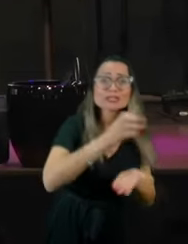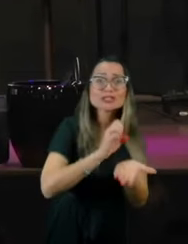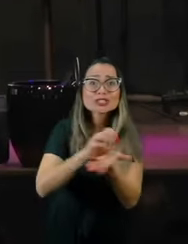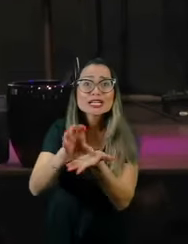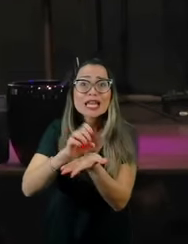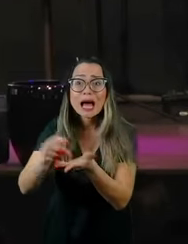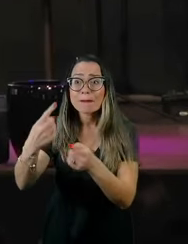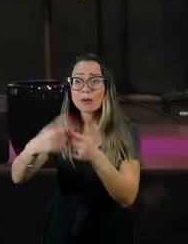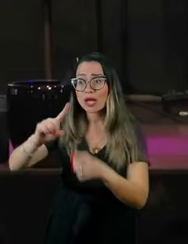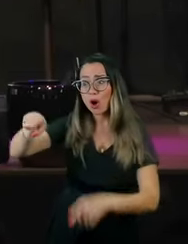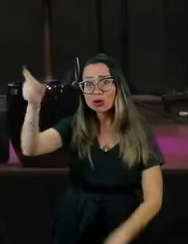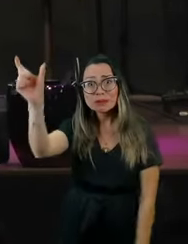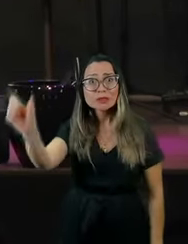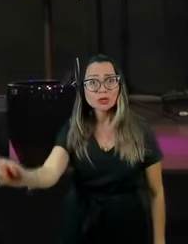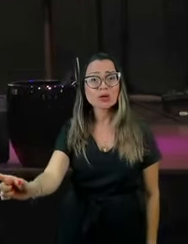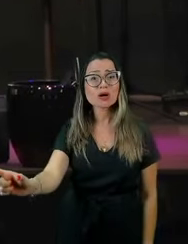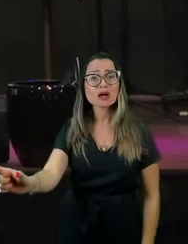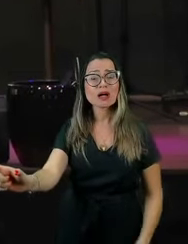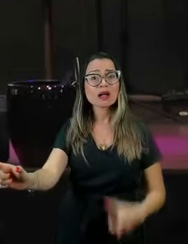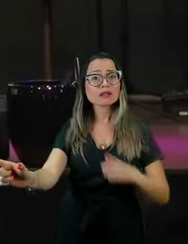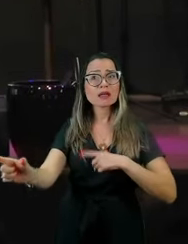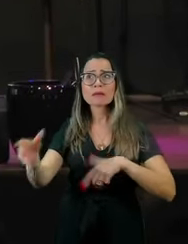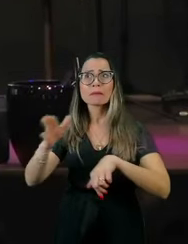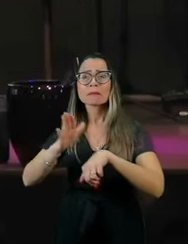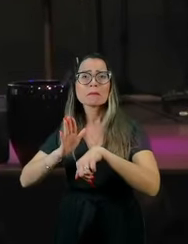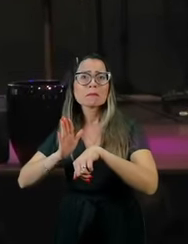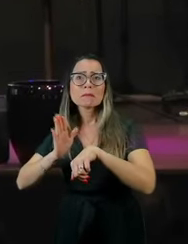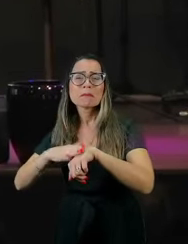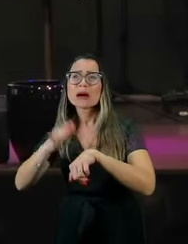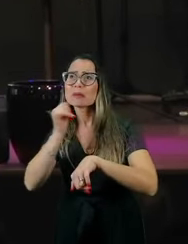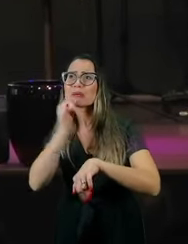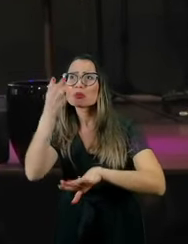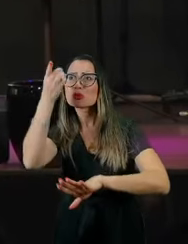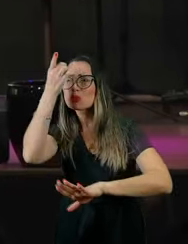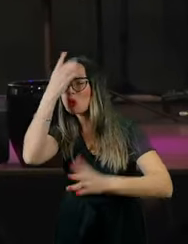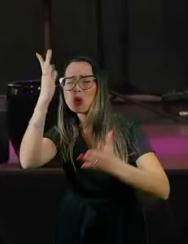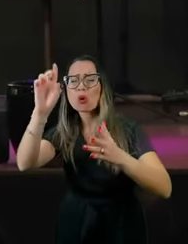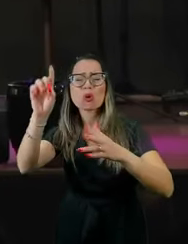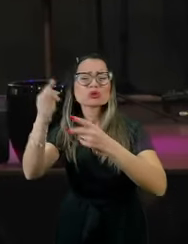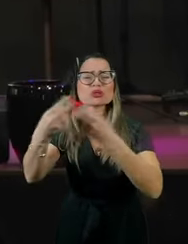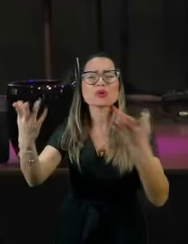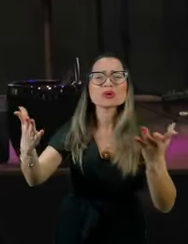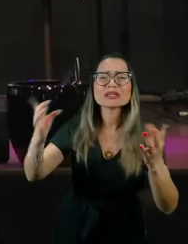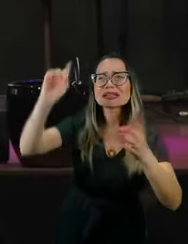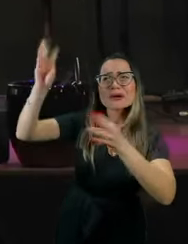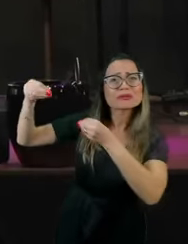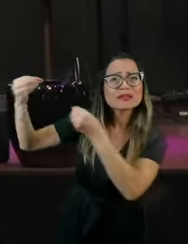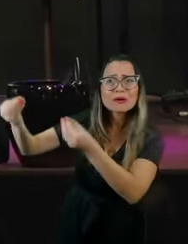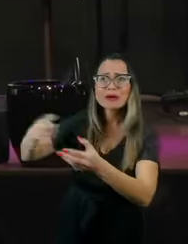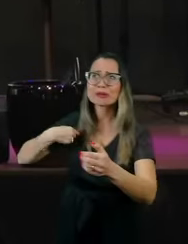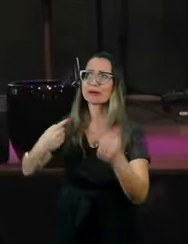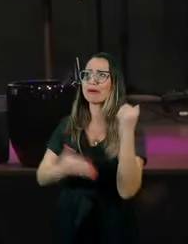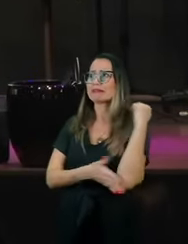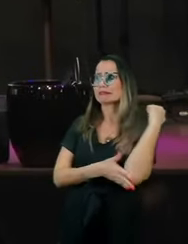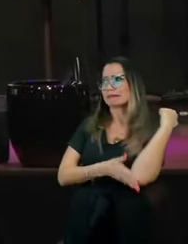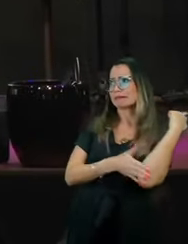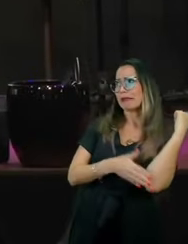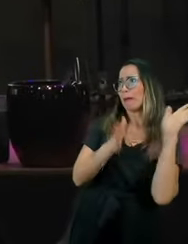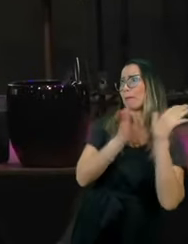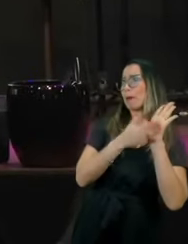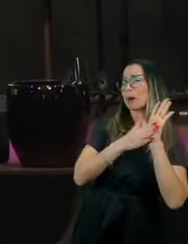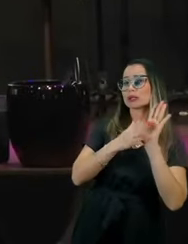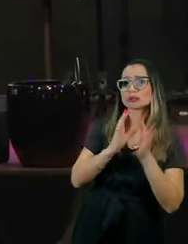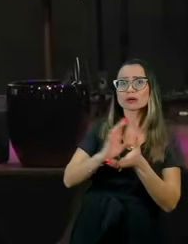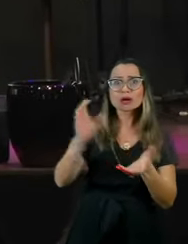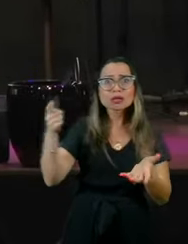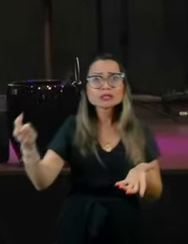E não esconde também conexões que foram desastrosas, ineficazes, mas que produziram lições profundas. A gente vê a